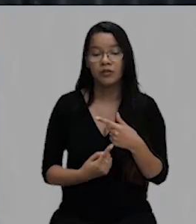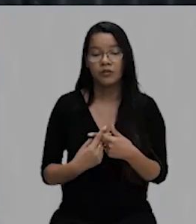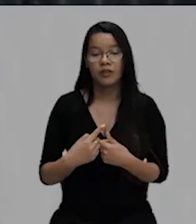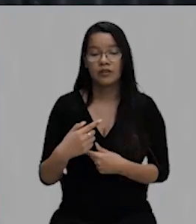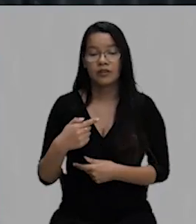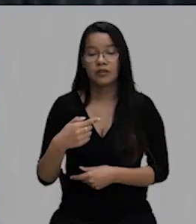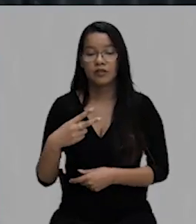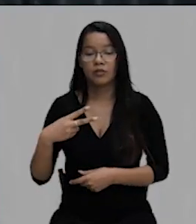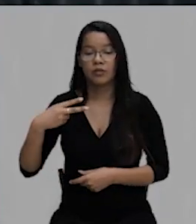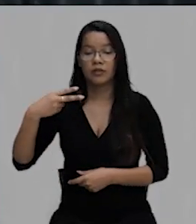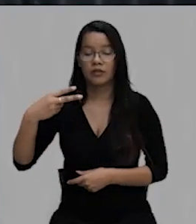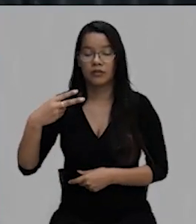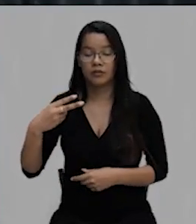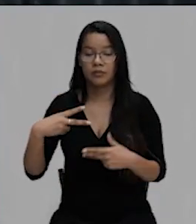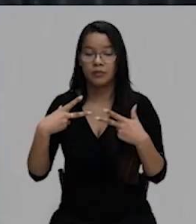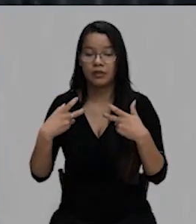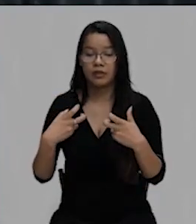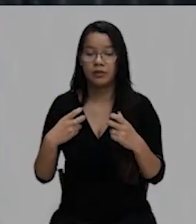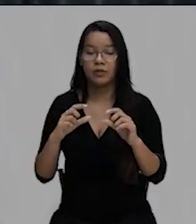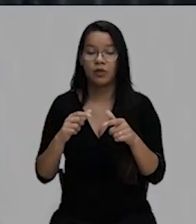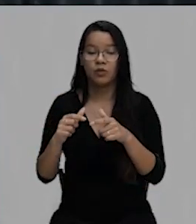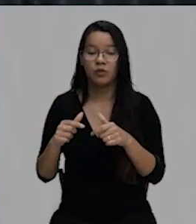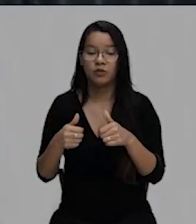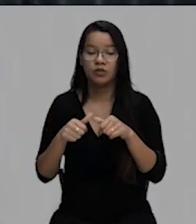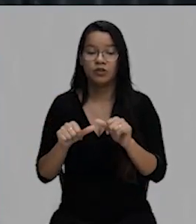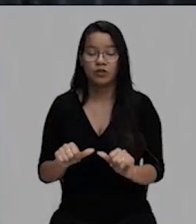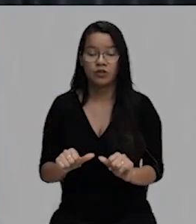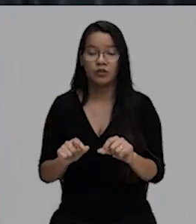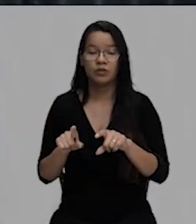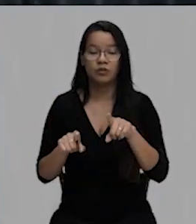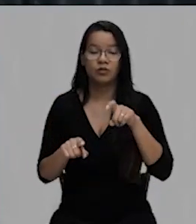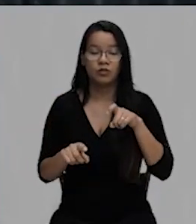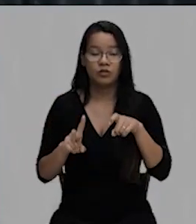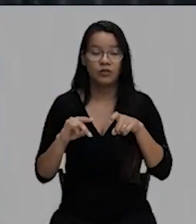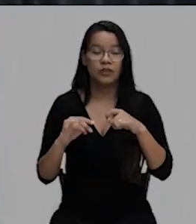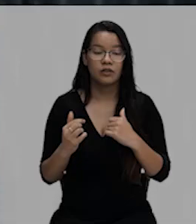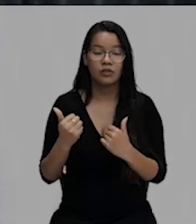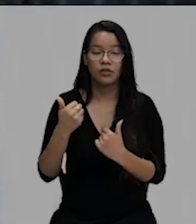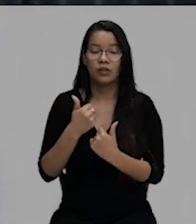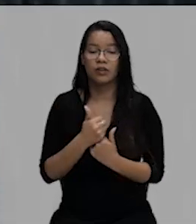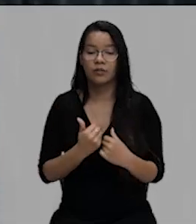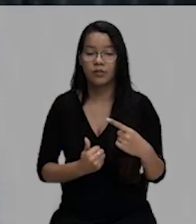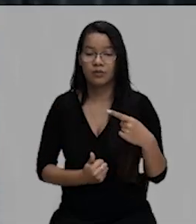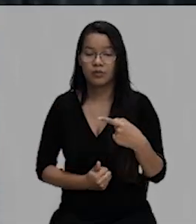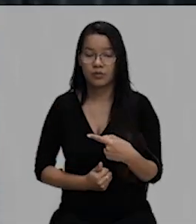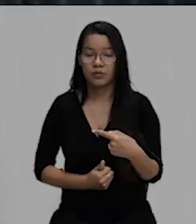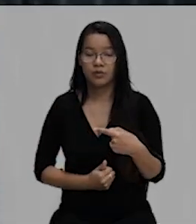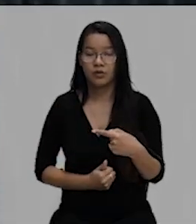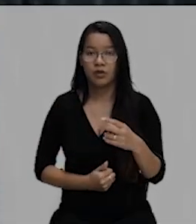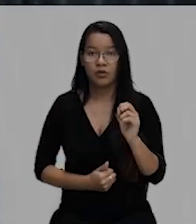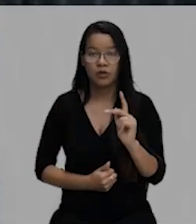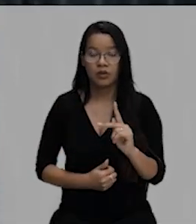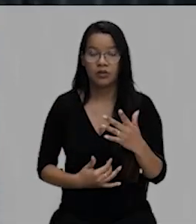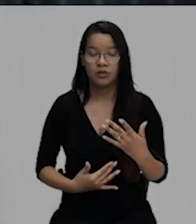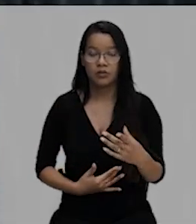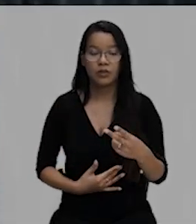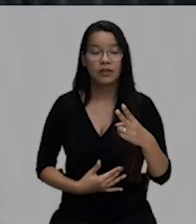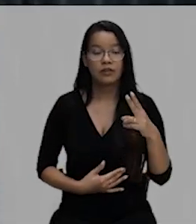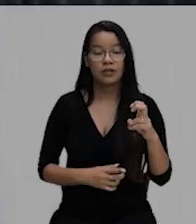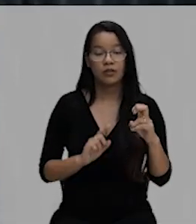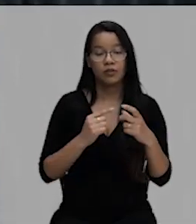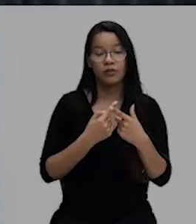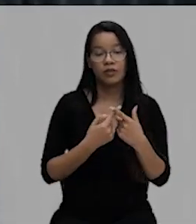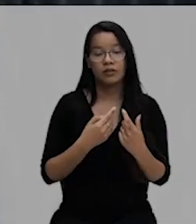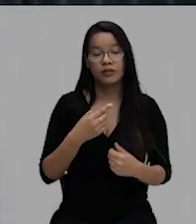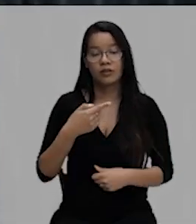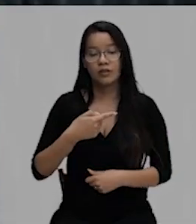vezes 7 ao quadrado. Perceba que aonde está o x está sendo substituído pelo 7. Tá bom? Então, ficou 5 vezes